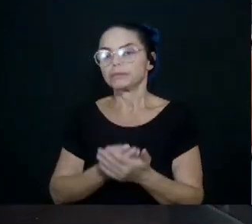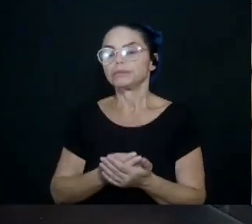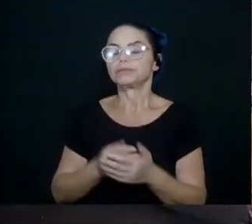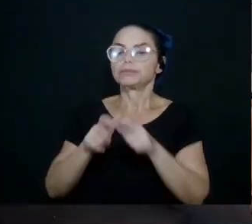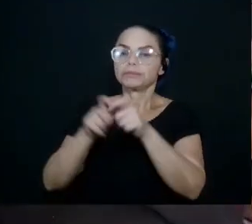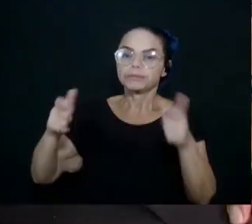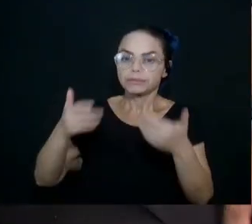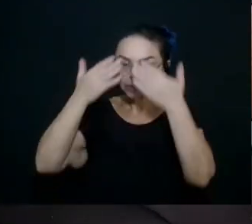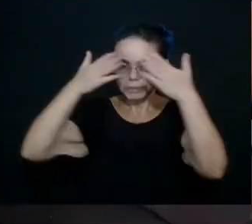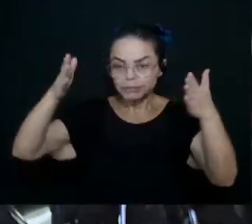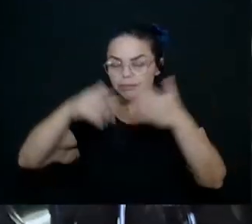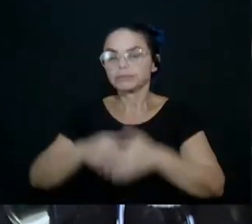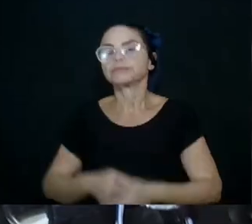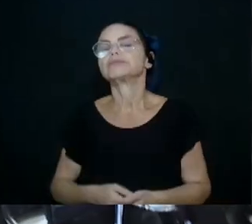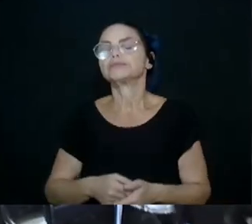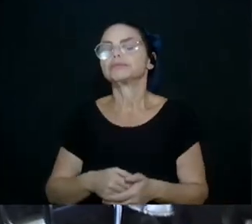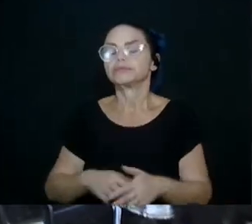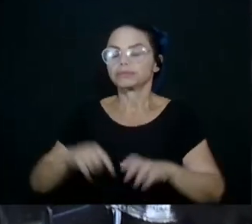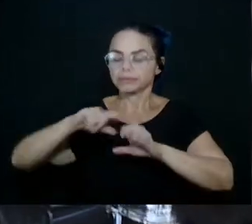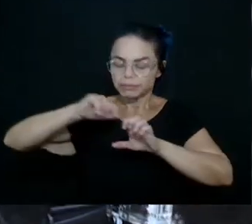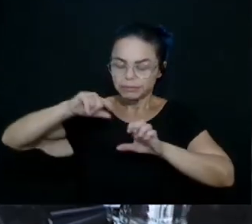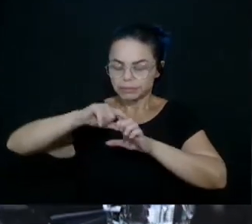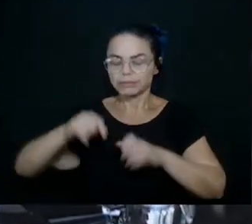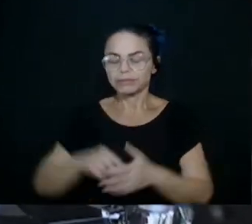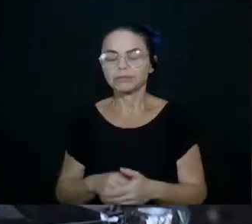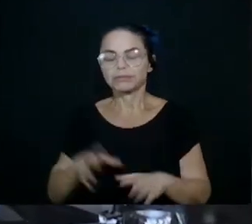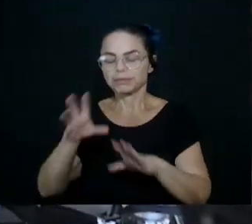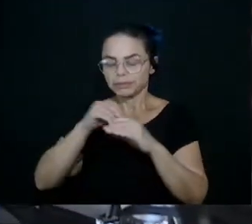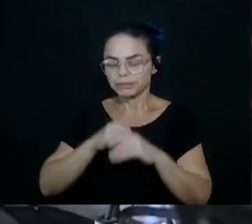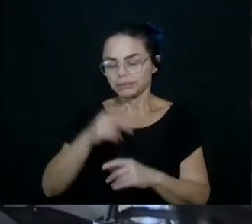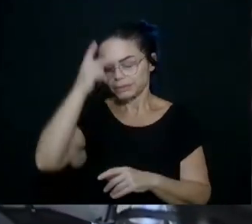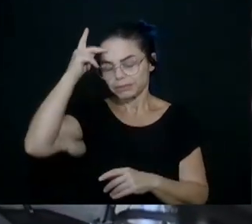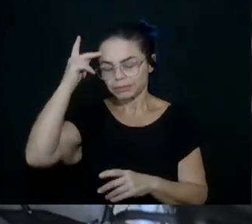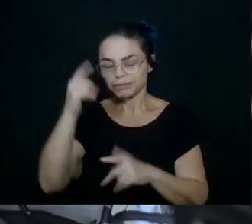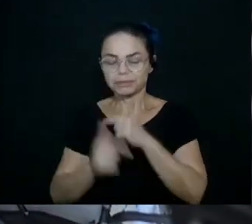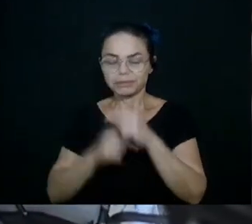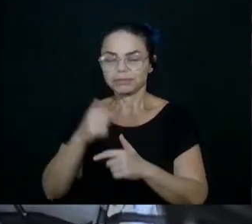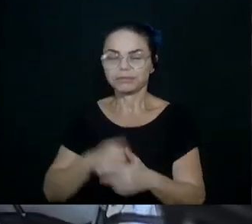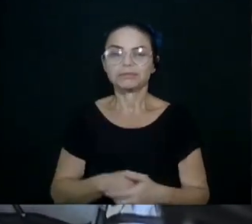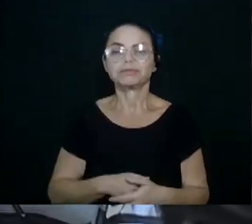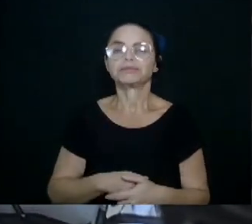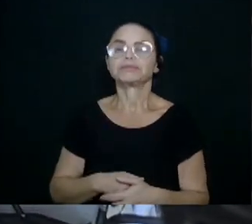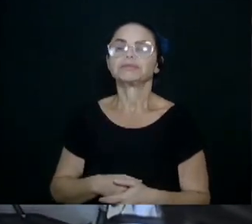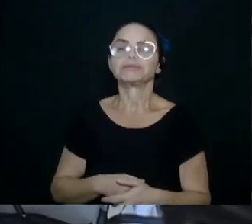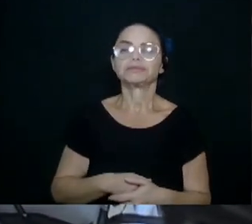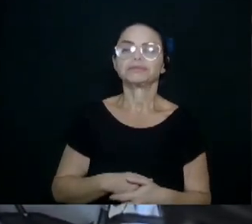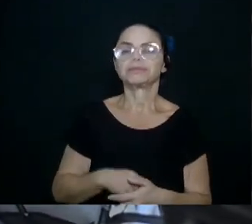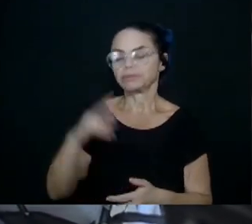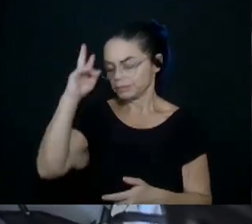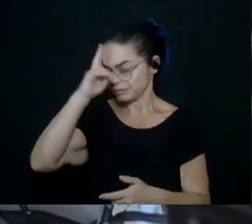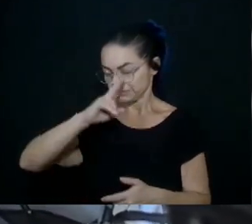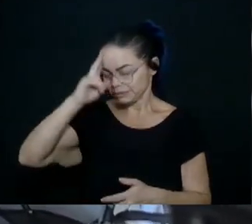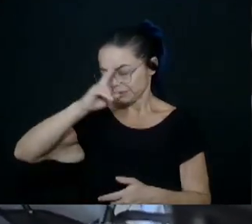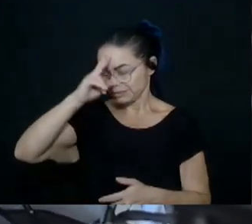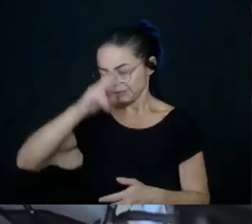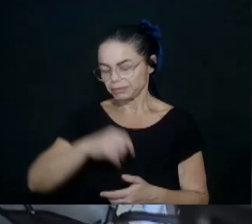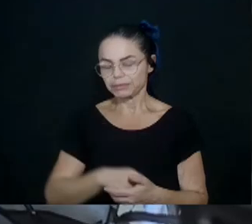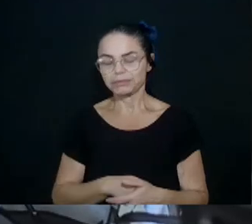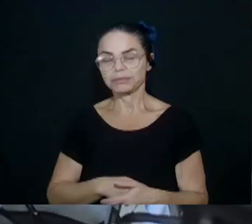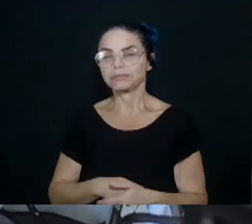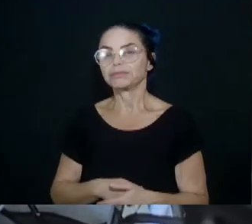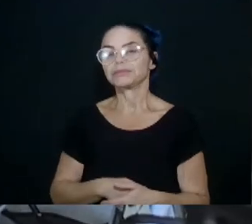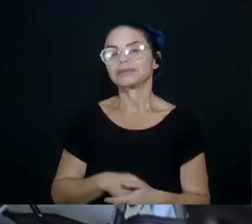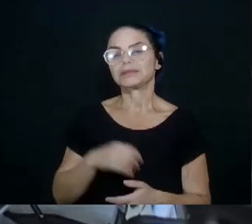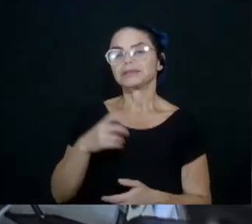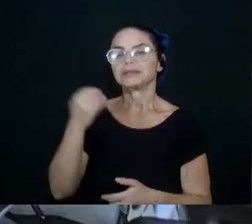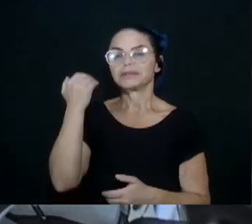essa visão de ser empreendedor e trouxe mais gente para trabalhar. A gente lembra que você é o barbeiro que veio